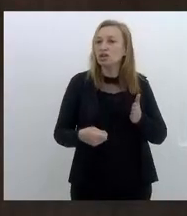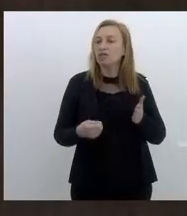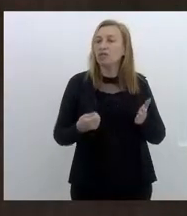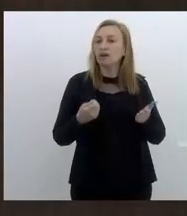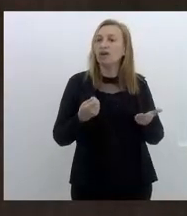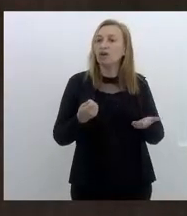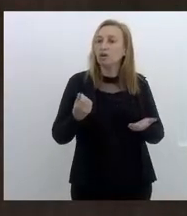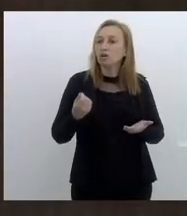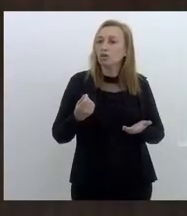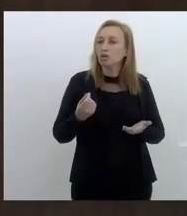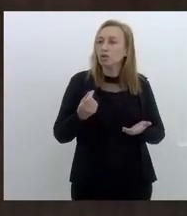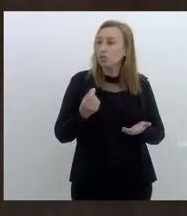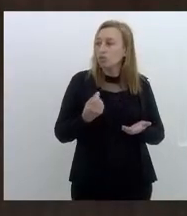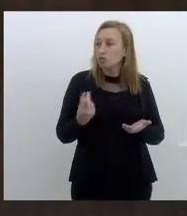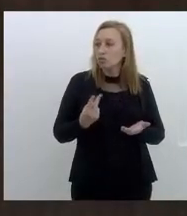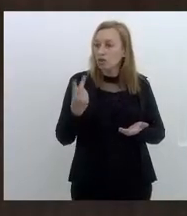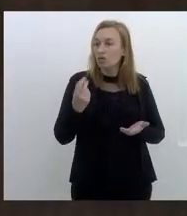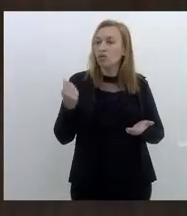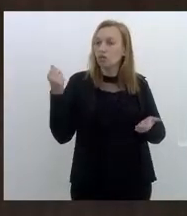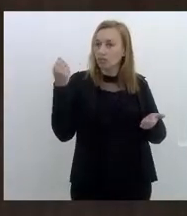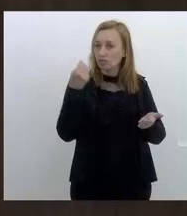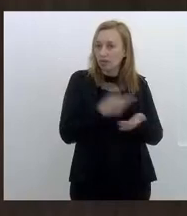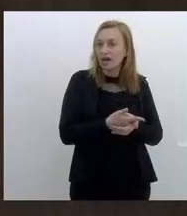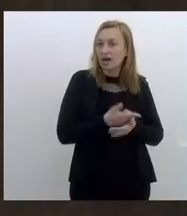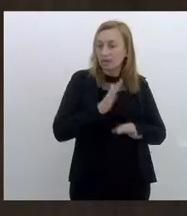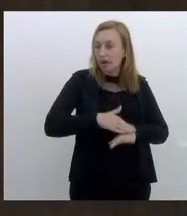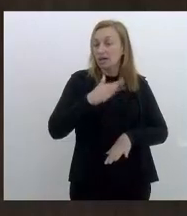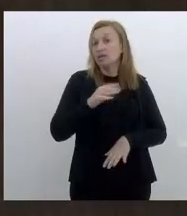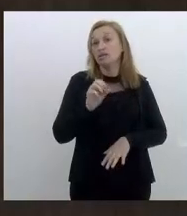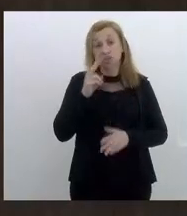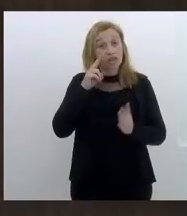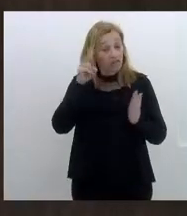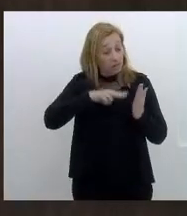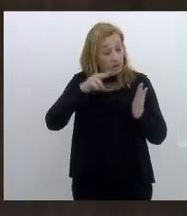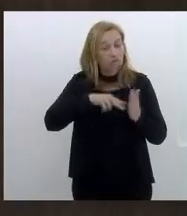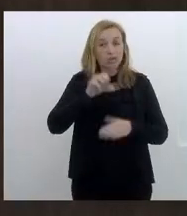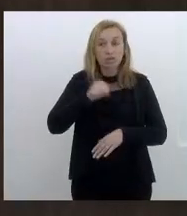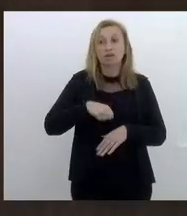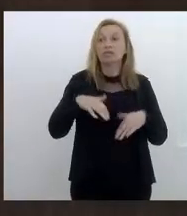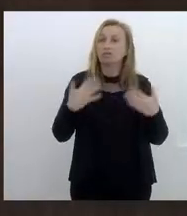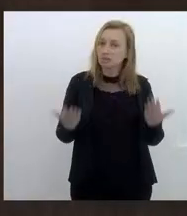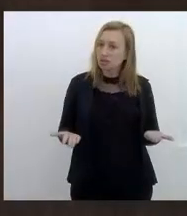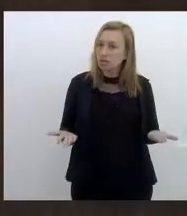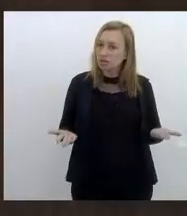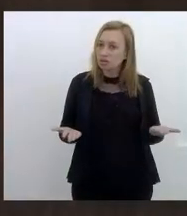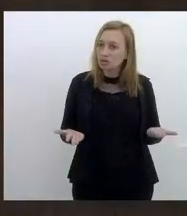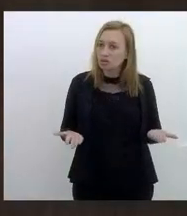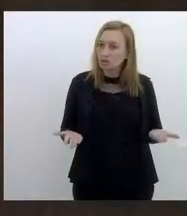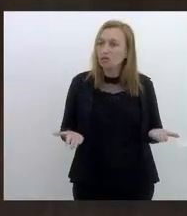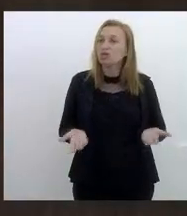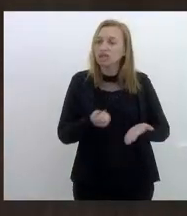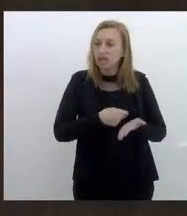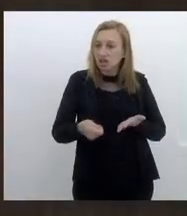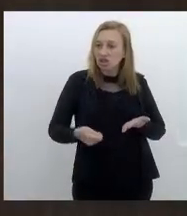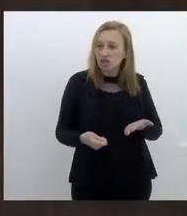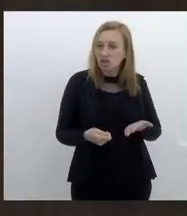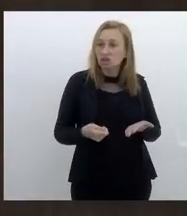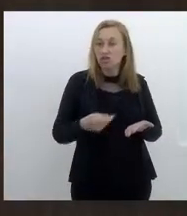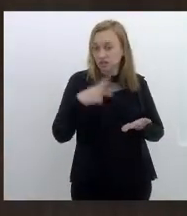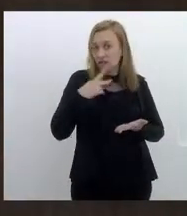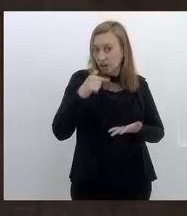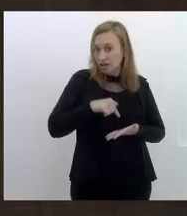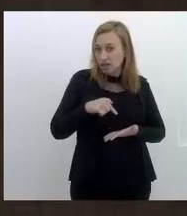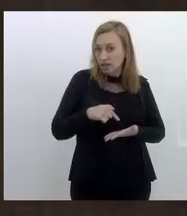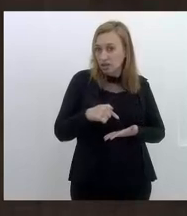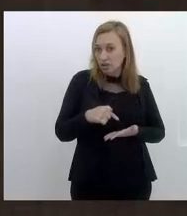contribuição a gente tá lendo isso né É então tá escrita e fez que tá sendo